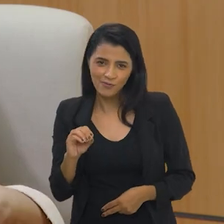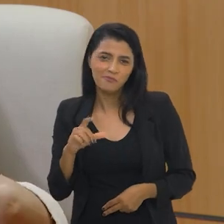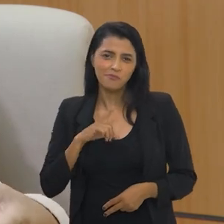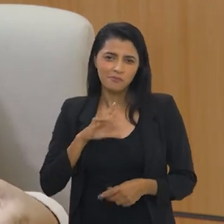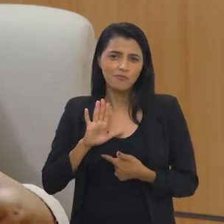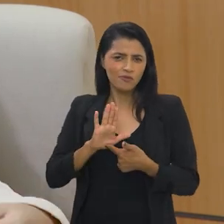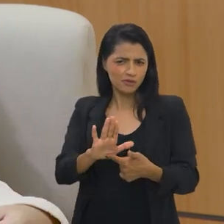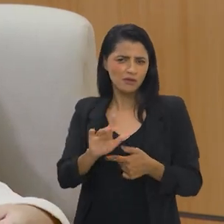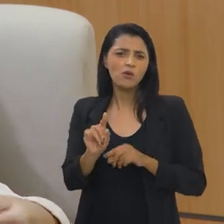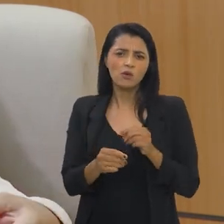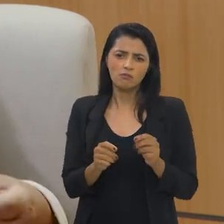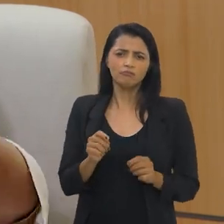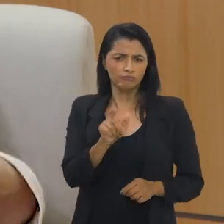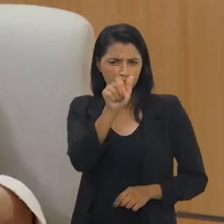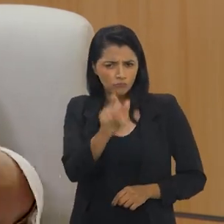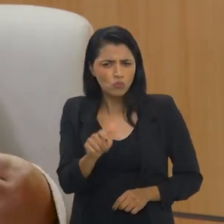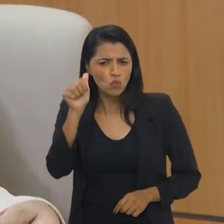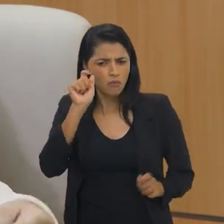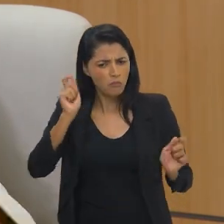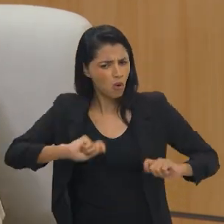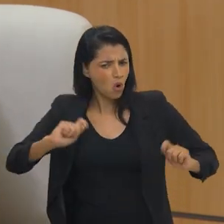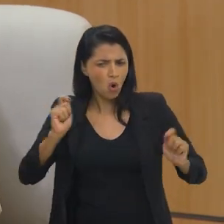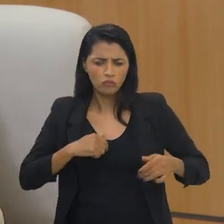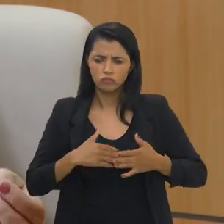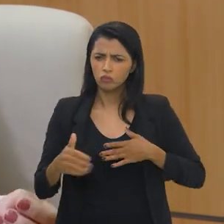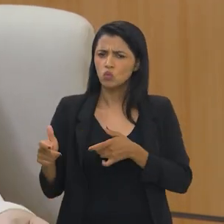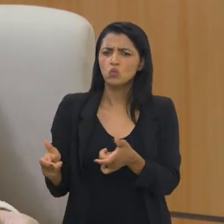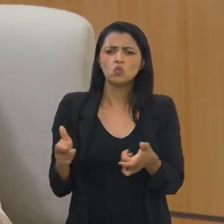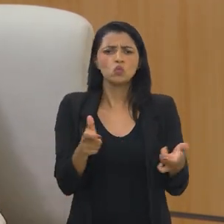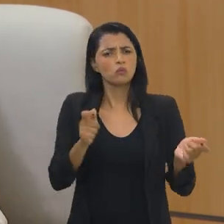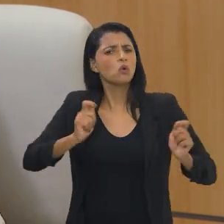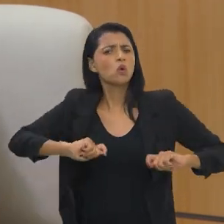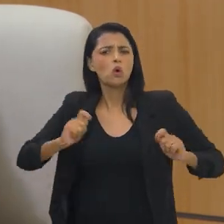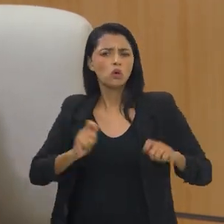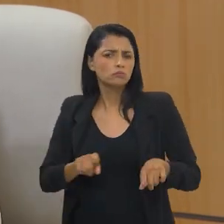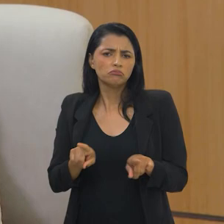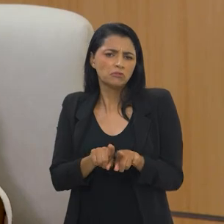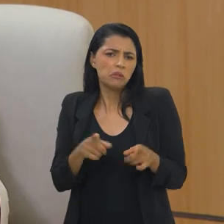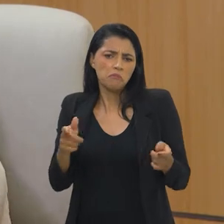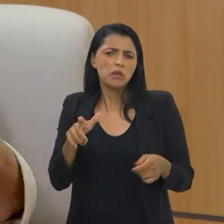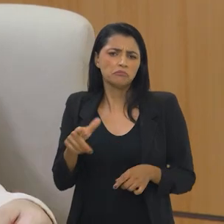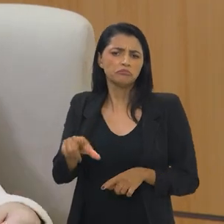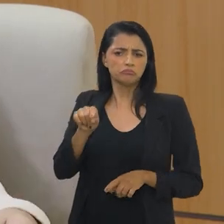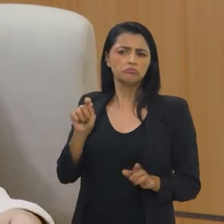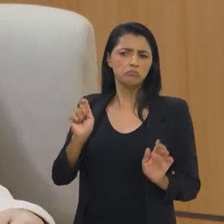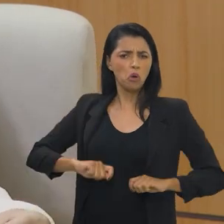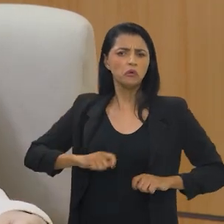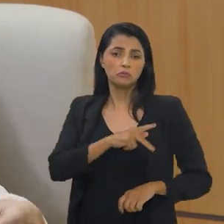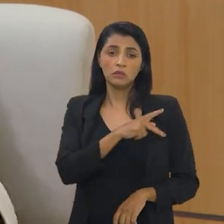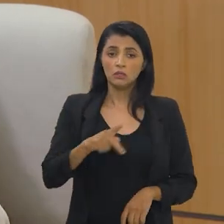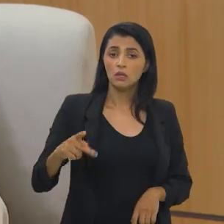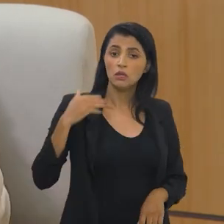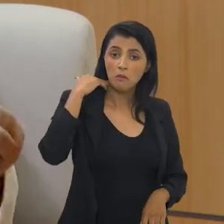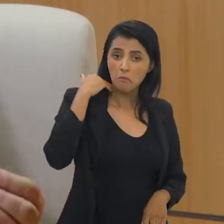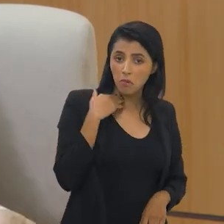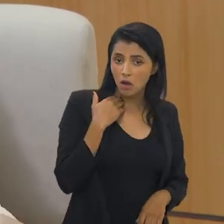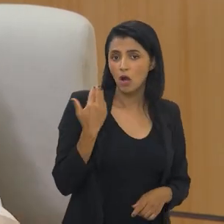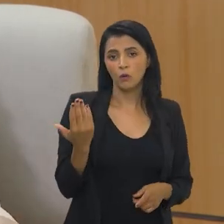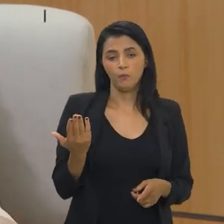para mostrar que as mulheres podem estar em qualquer lugar né inclusive ser presidente de banco né